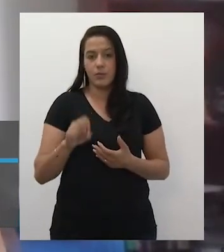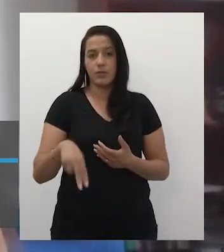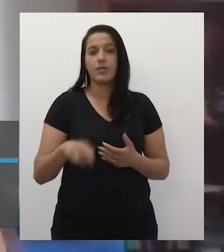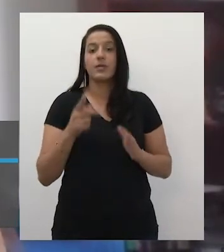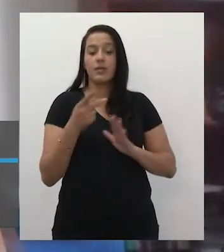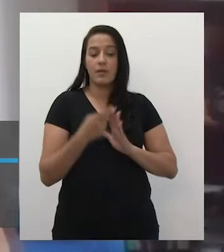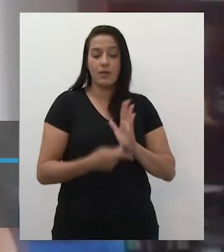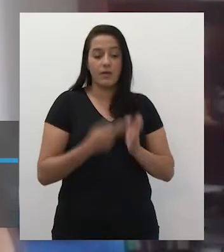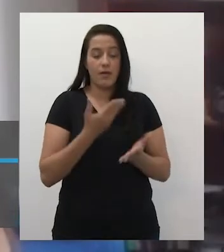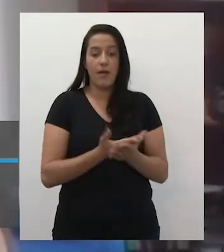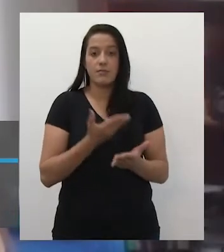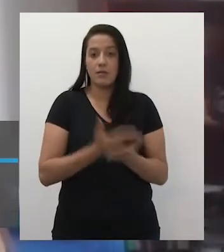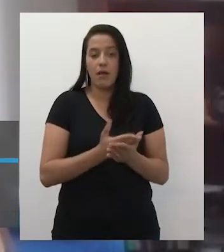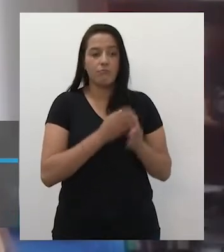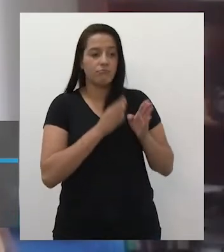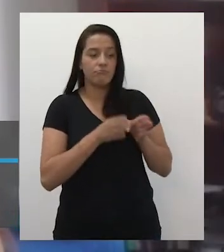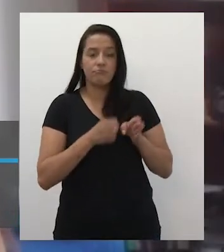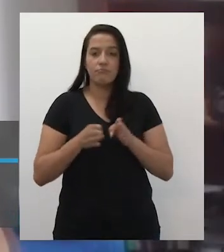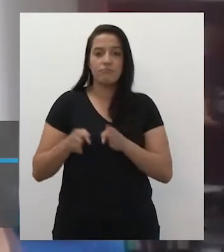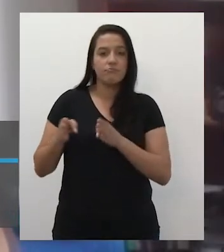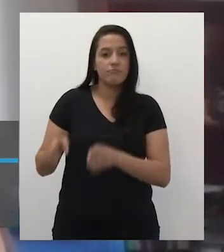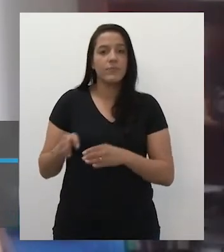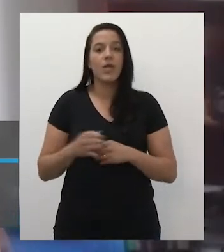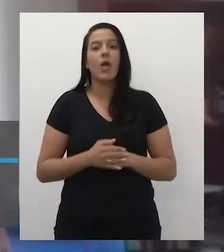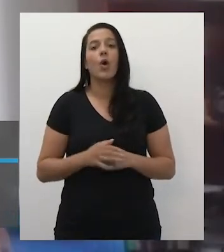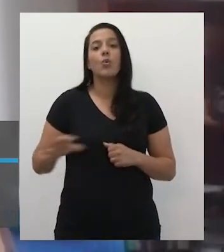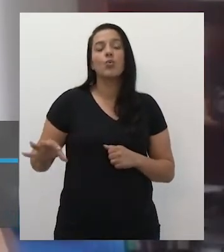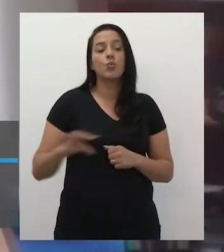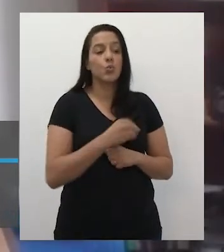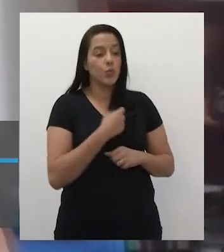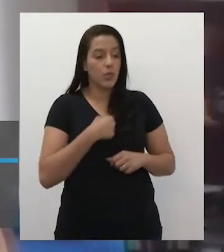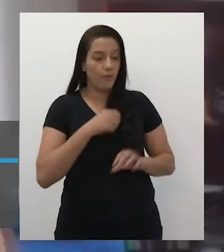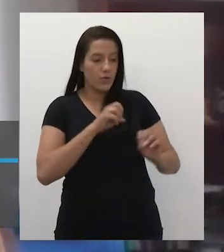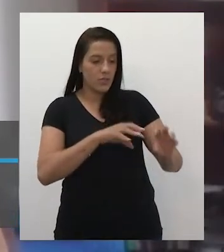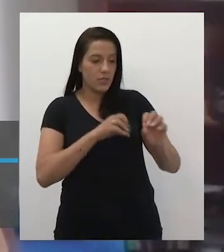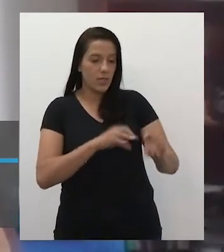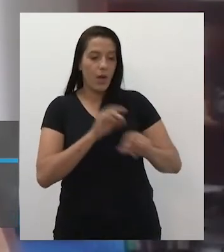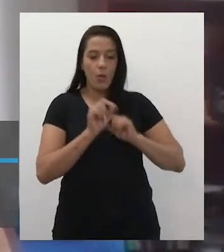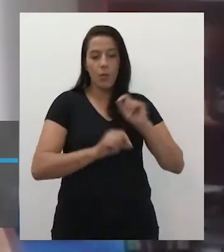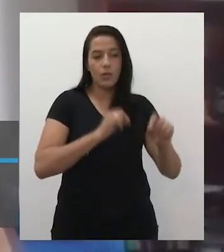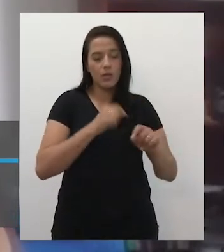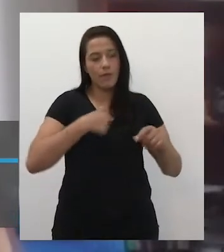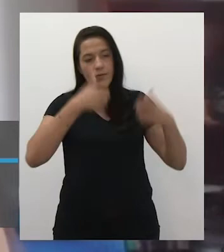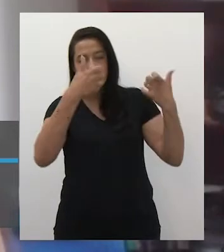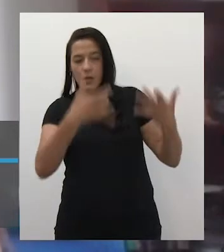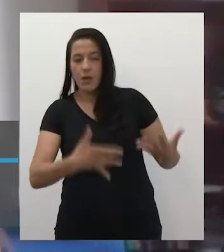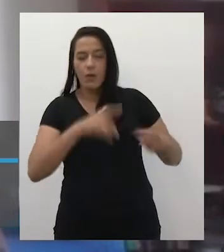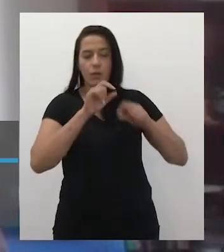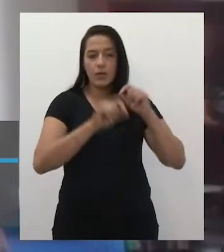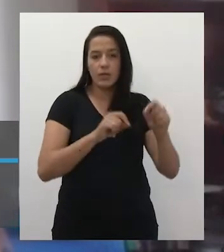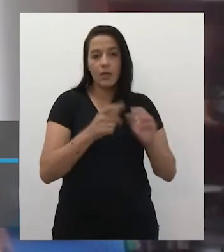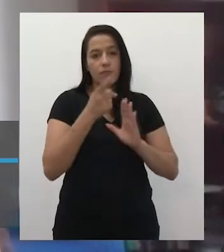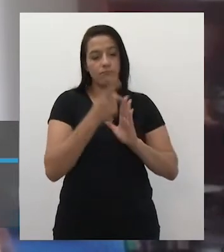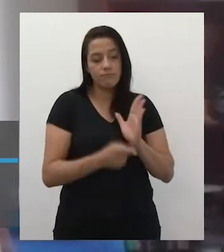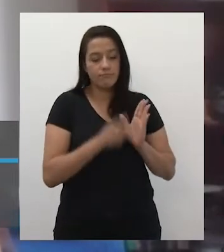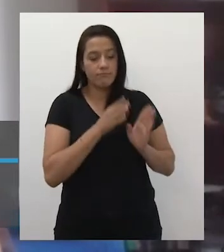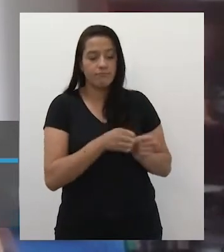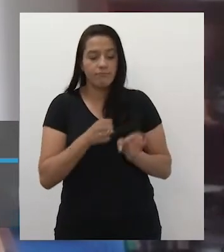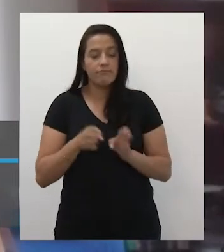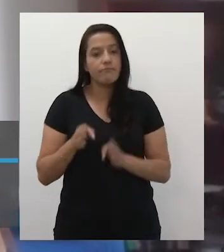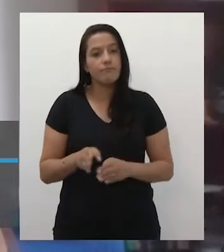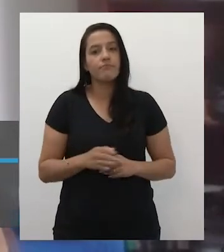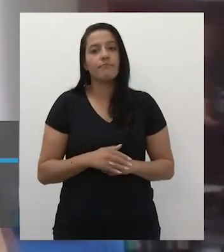rotina. Então, seria uma tarefa um pouco mais simples, até tarefas mais complexas, por exemplo, como a própria Simone estava